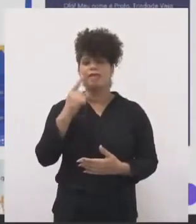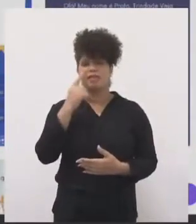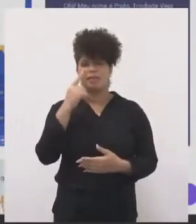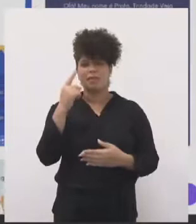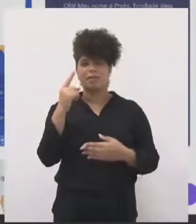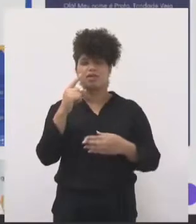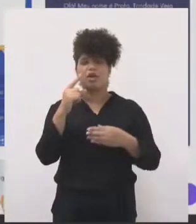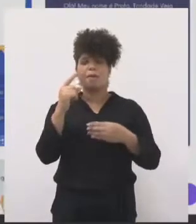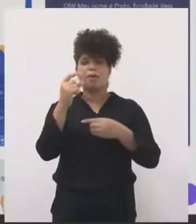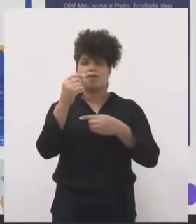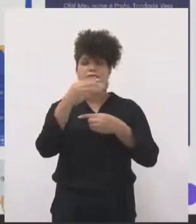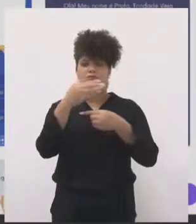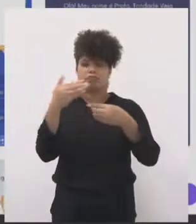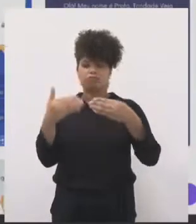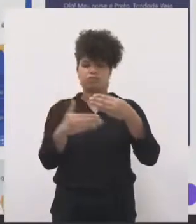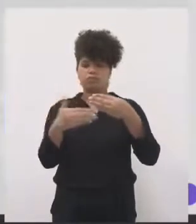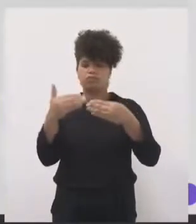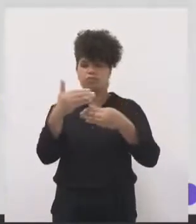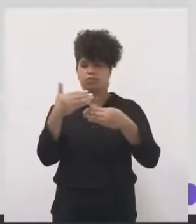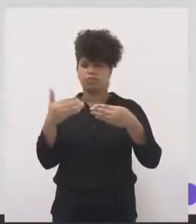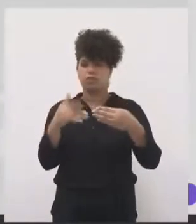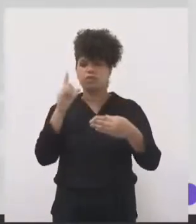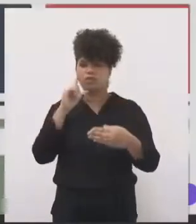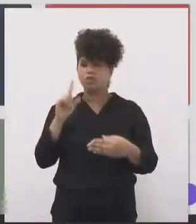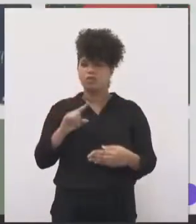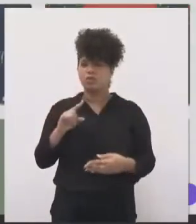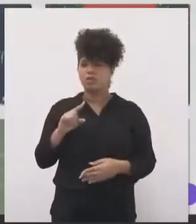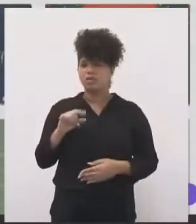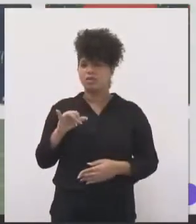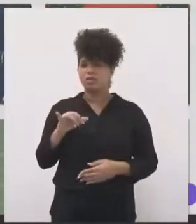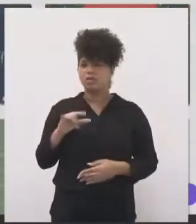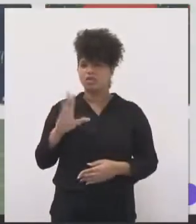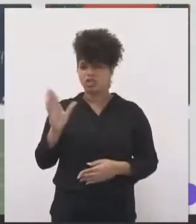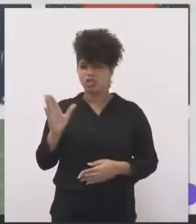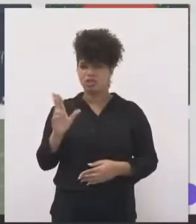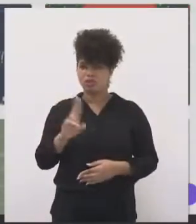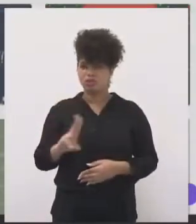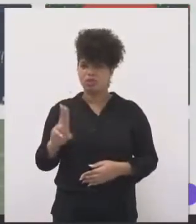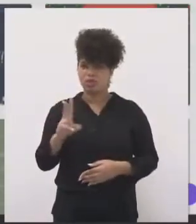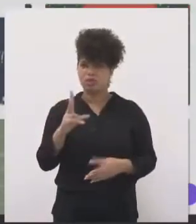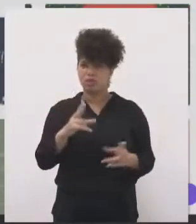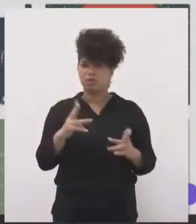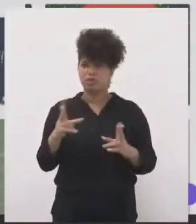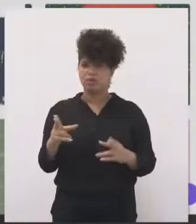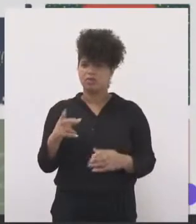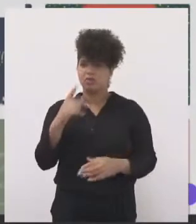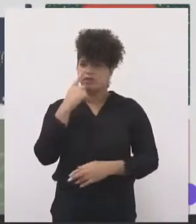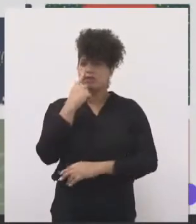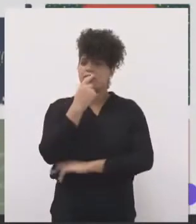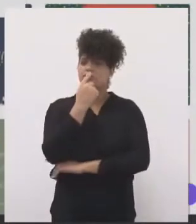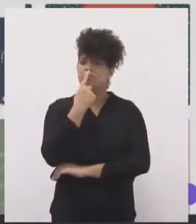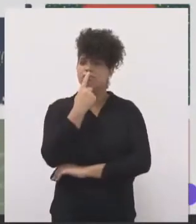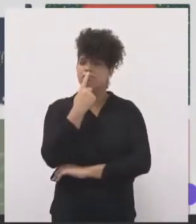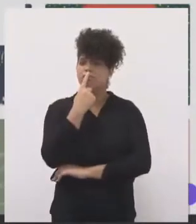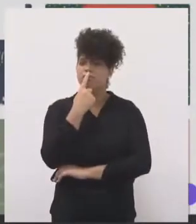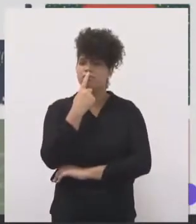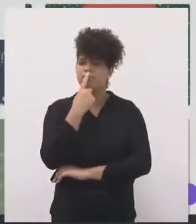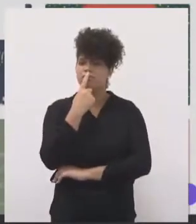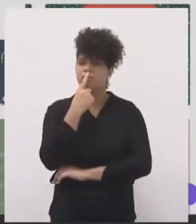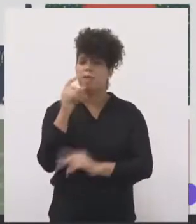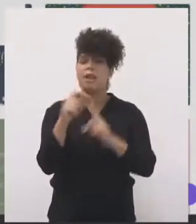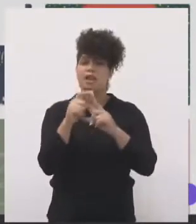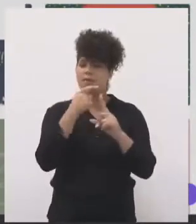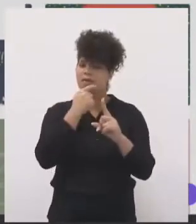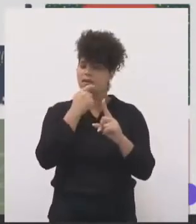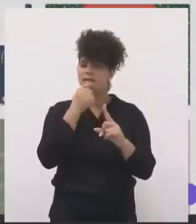flashcards. Eu não sei se esse termo já foi. Deixa eu ver aqui. Faltou o L.